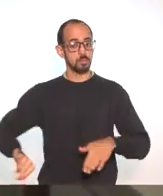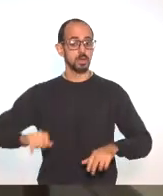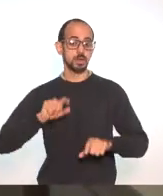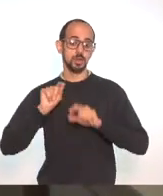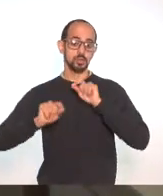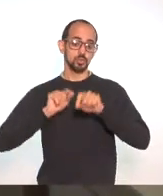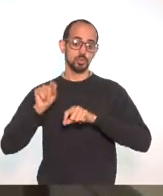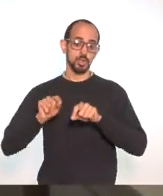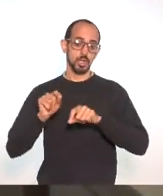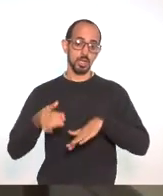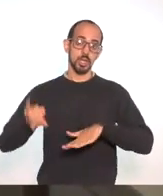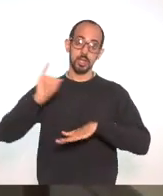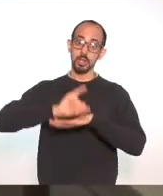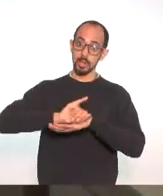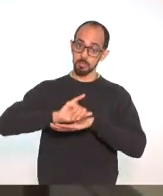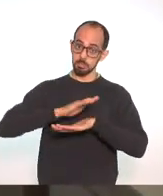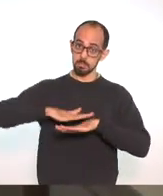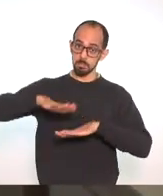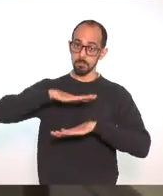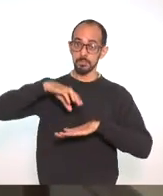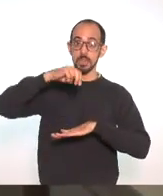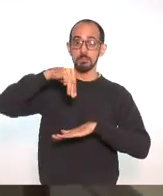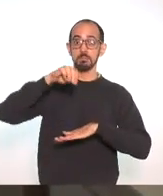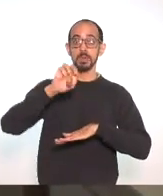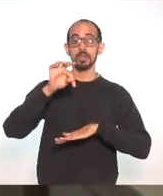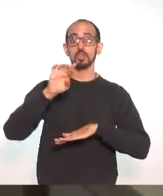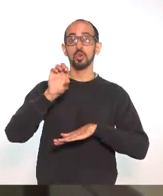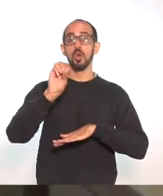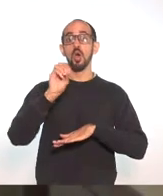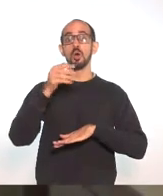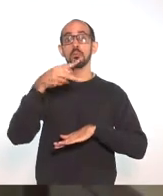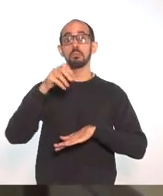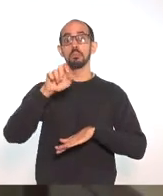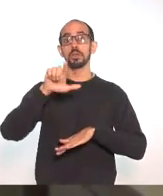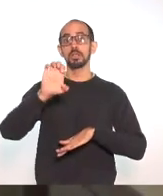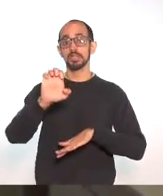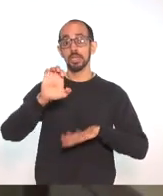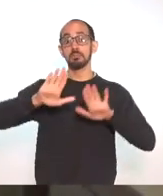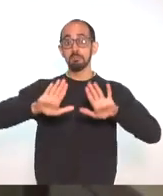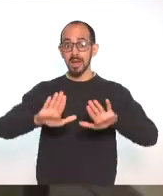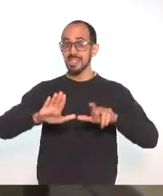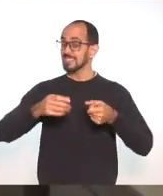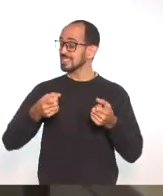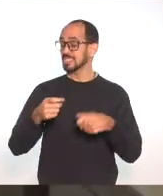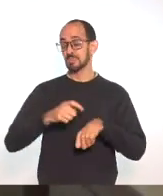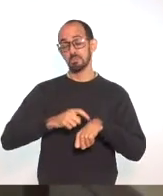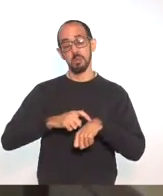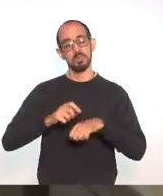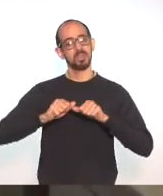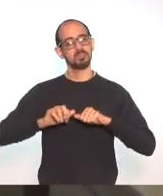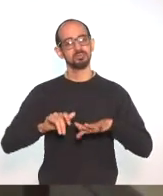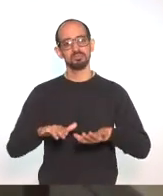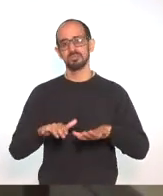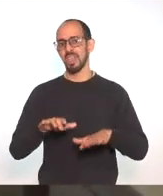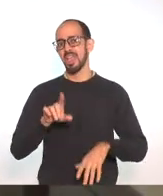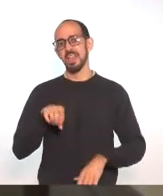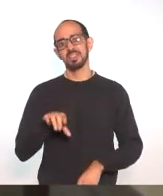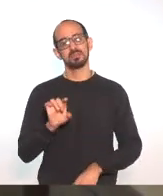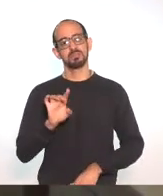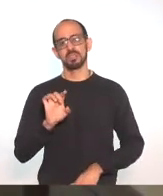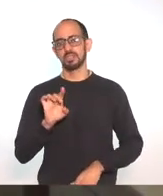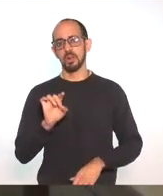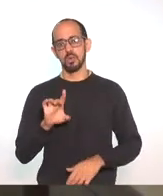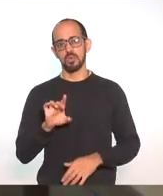da questão Metropolitana mas ele dente mente que a pandemia é a excepcionalidade São nesse